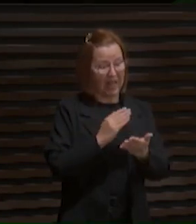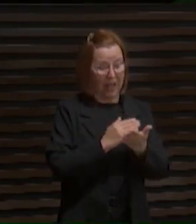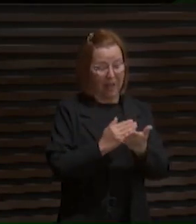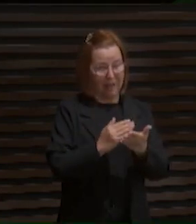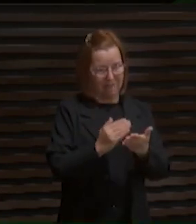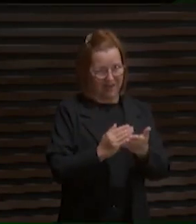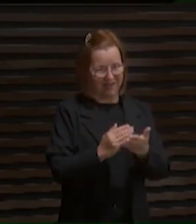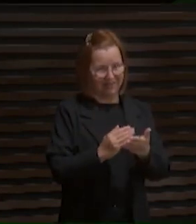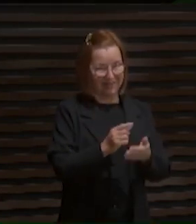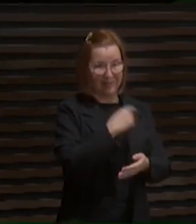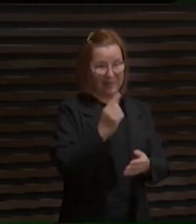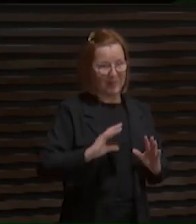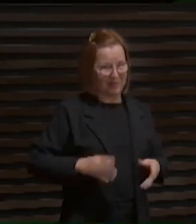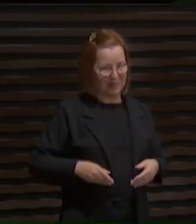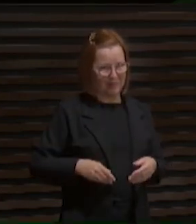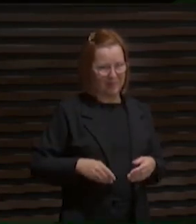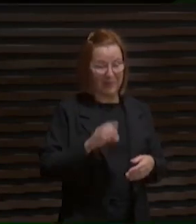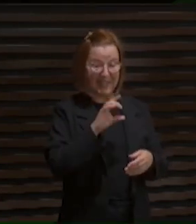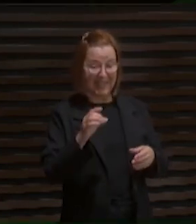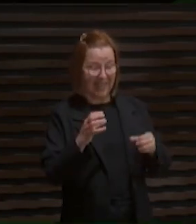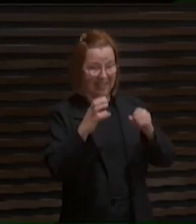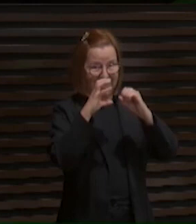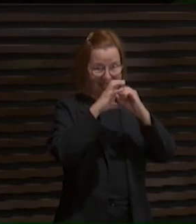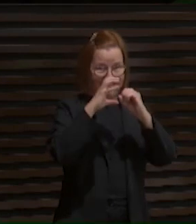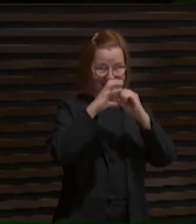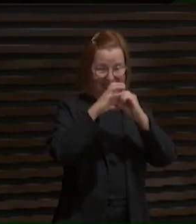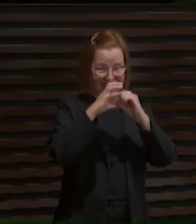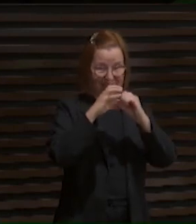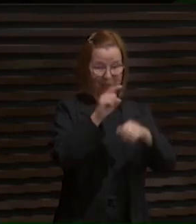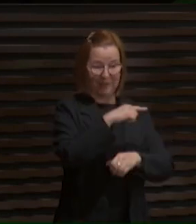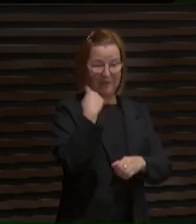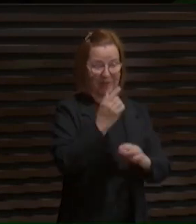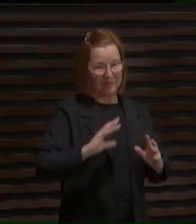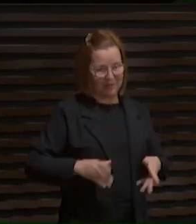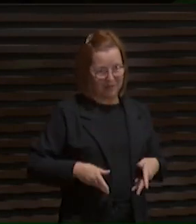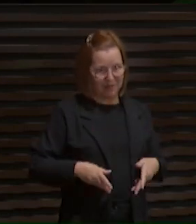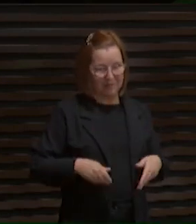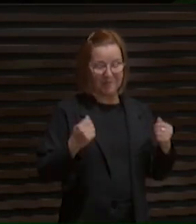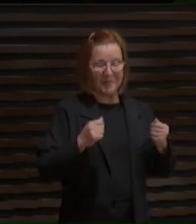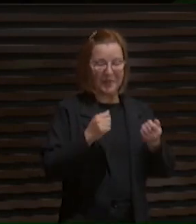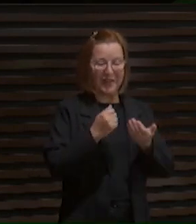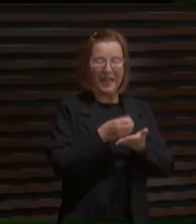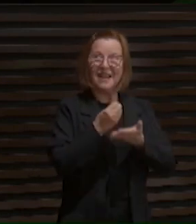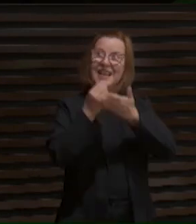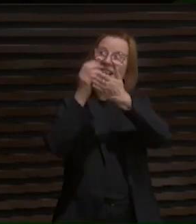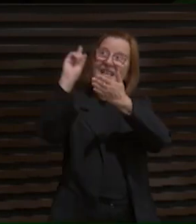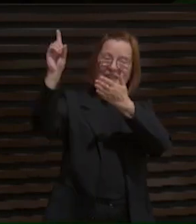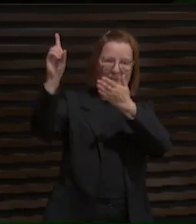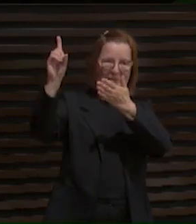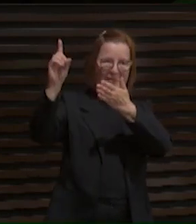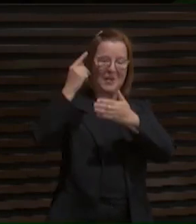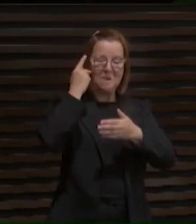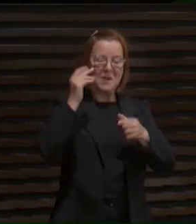nosso corpo deve ser oferecida a Deus como instrumento de justiça. Tudo, dos pés